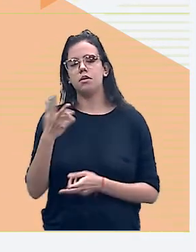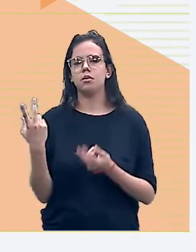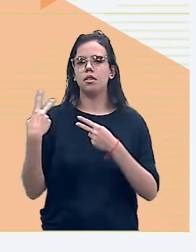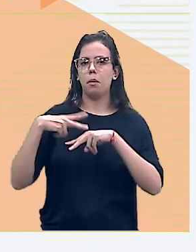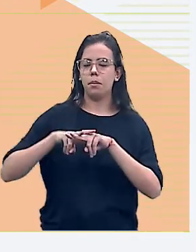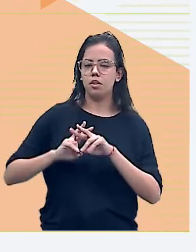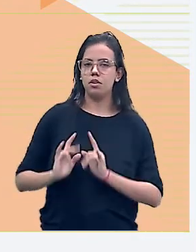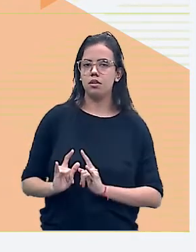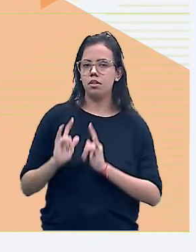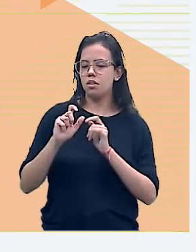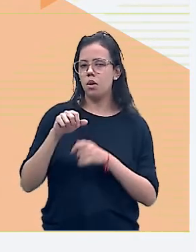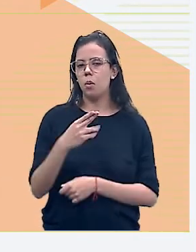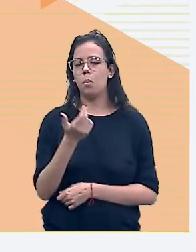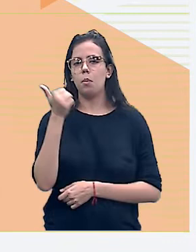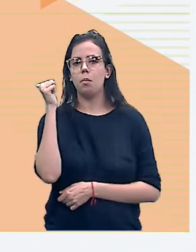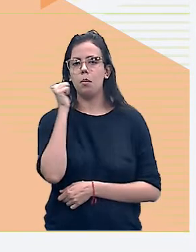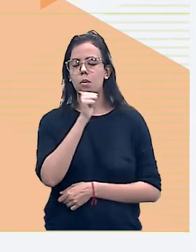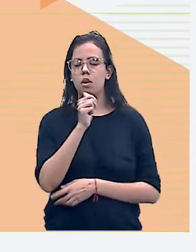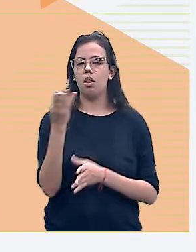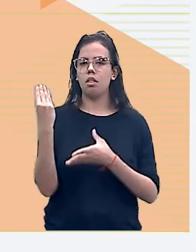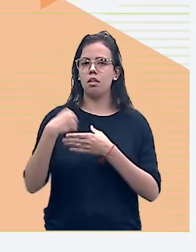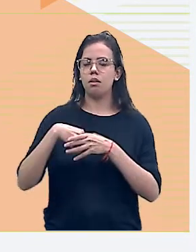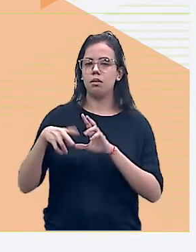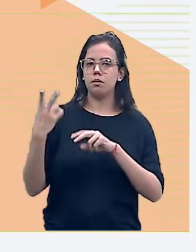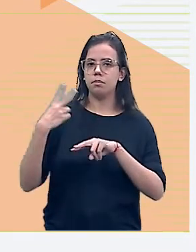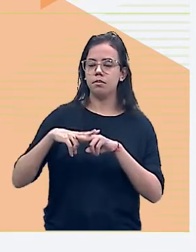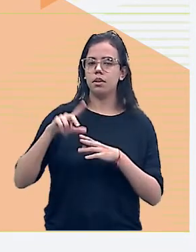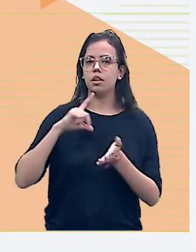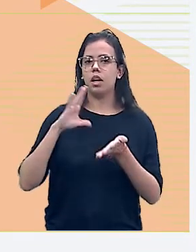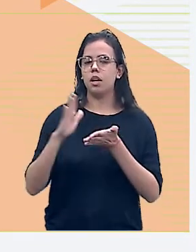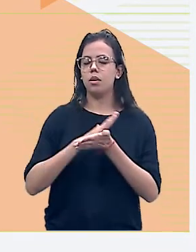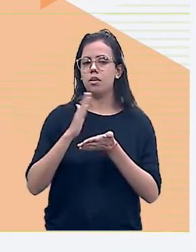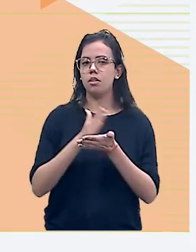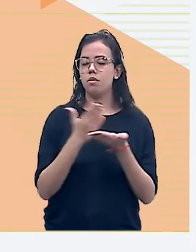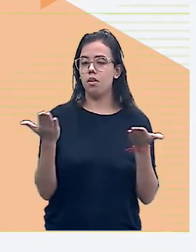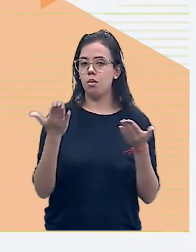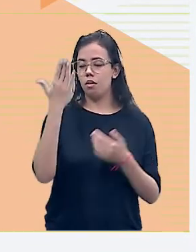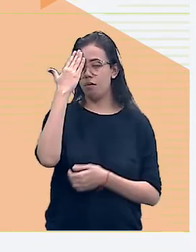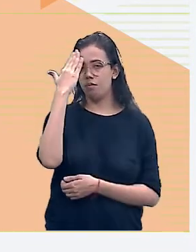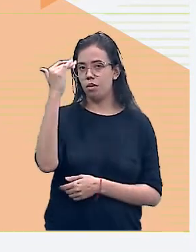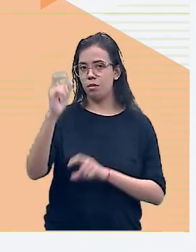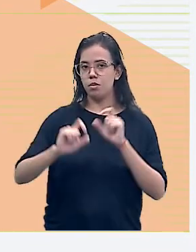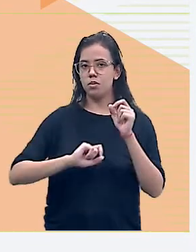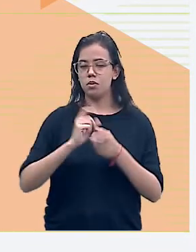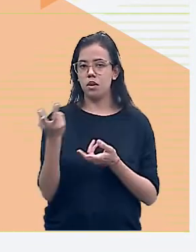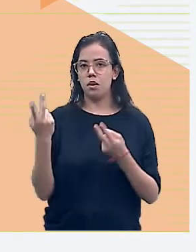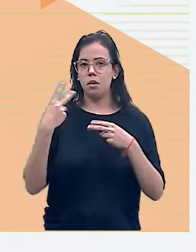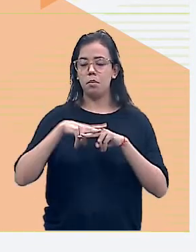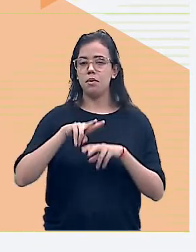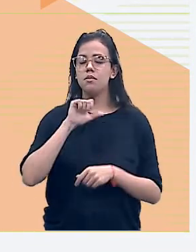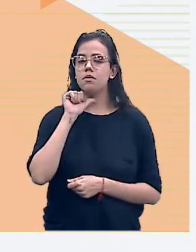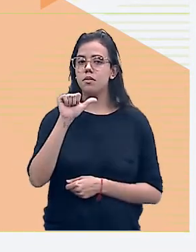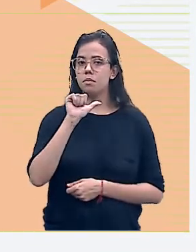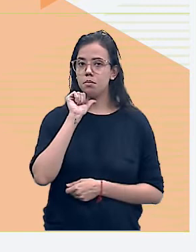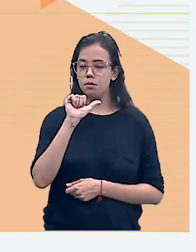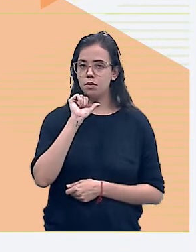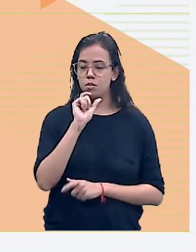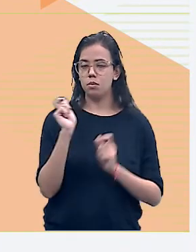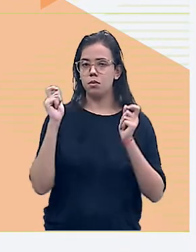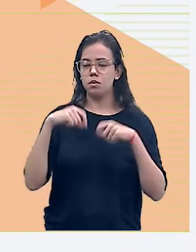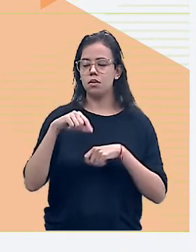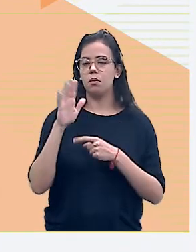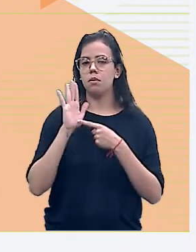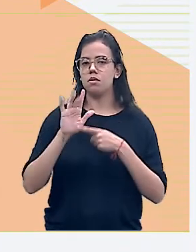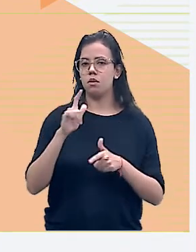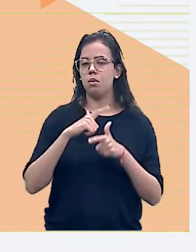fala sobre as mulheres na penitenciária tem a obra aí que veio com tudo agora que é presos que menstruam que pode trazer